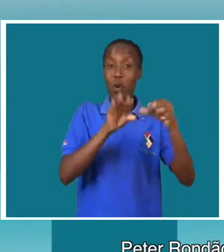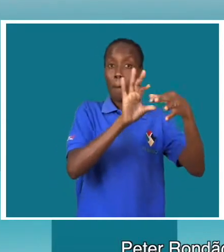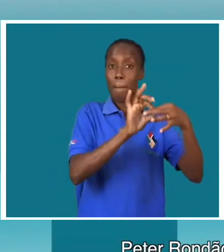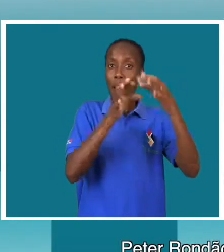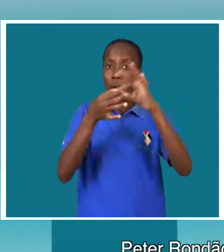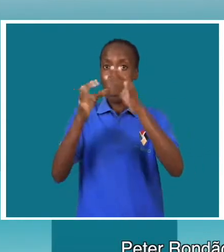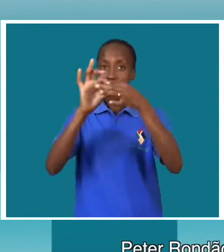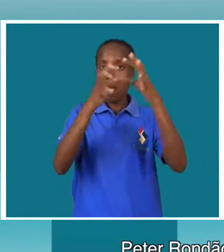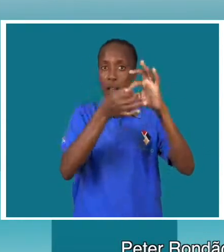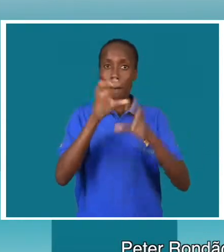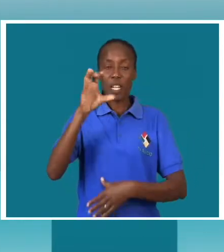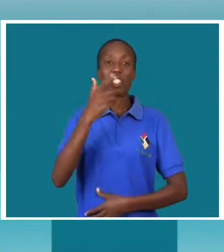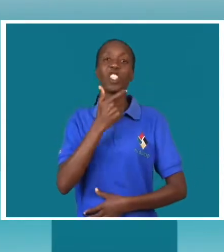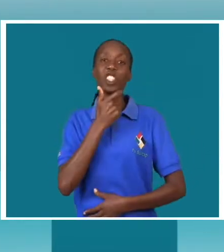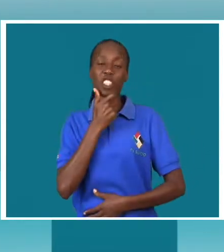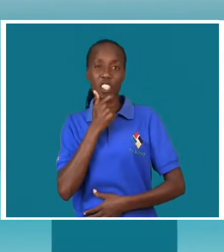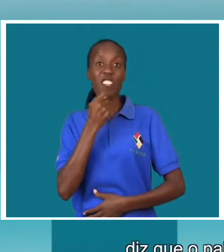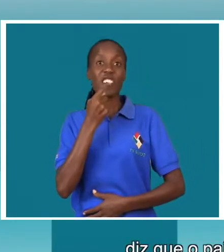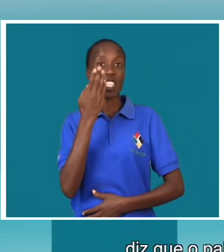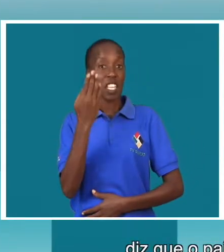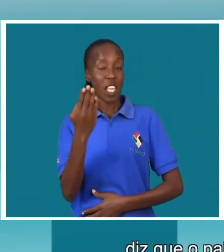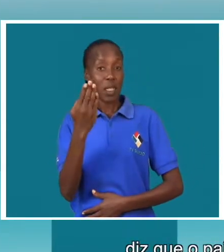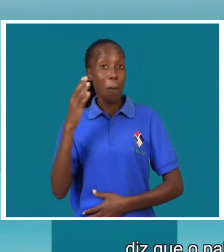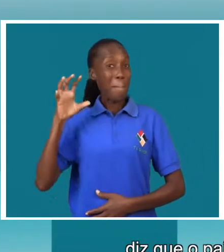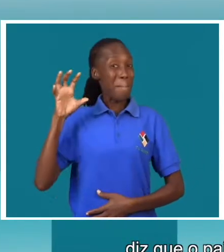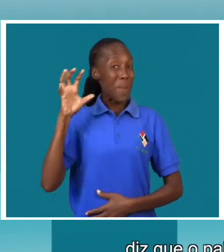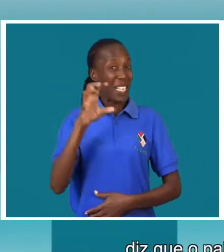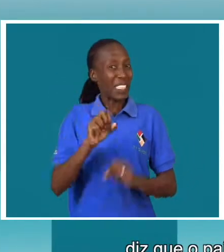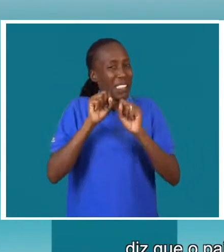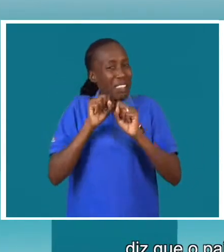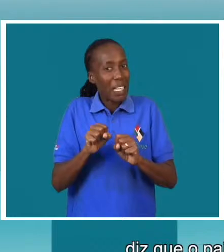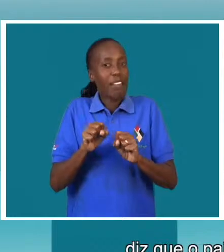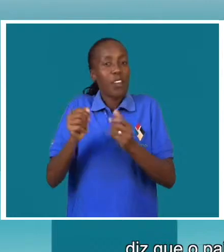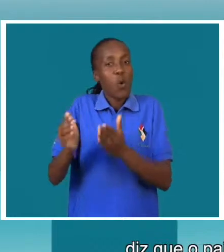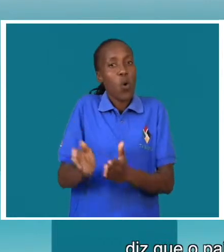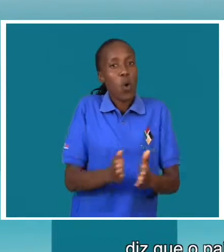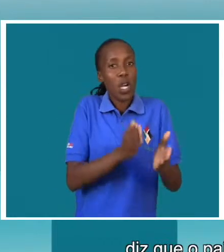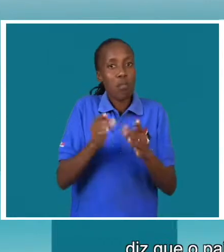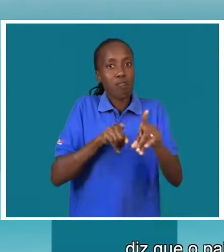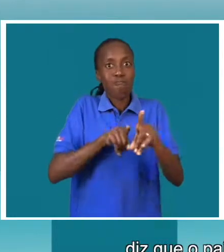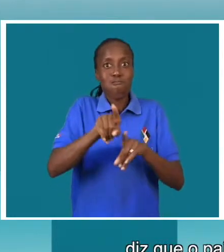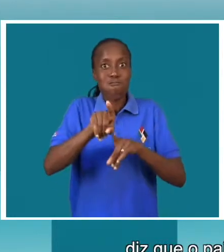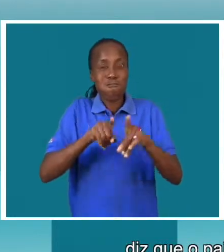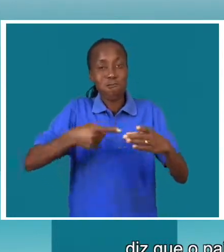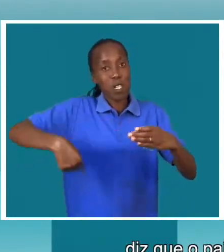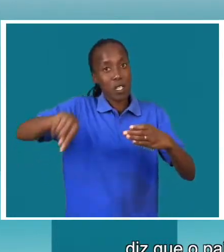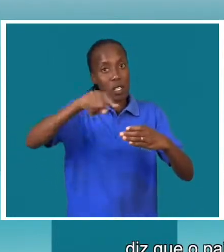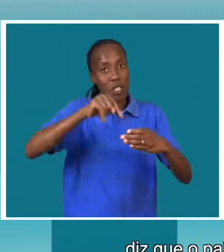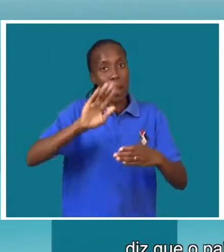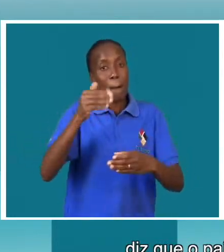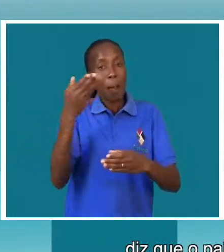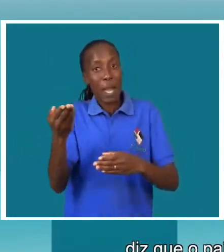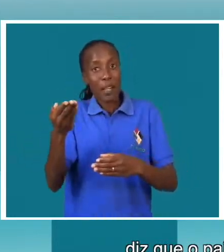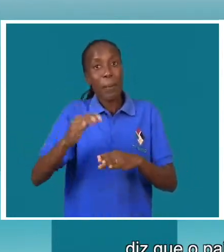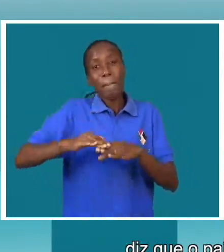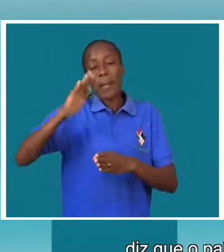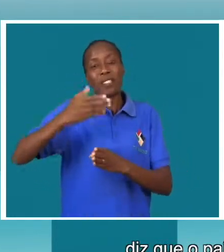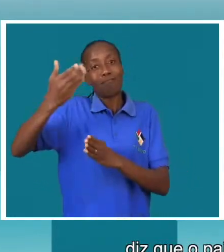Paralímpicos de Londres, diz que o país deve organizar competições internas para dar